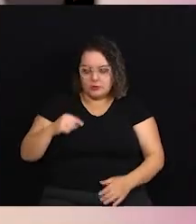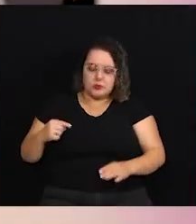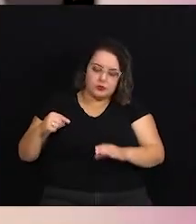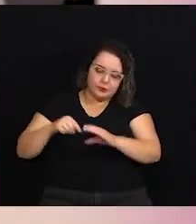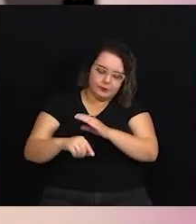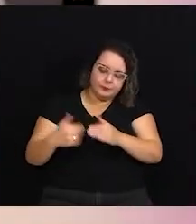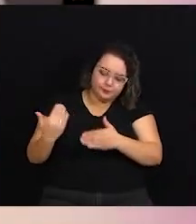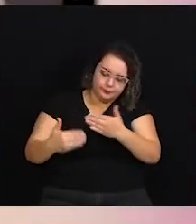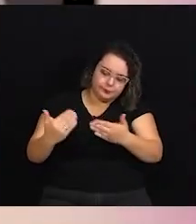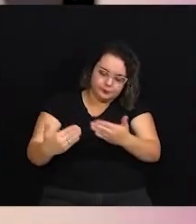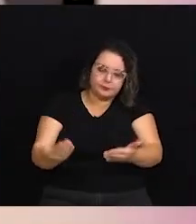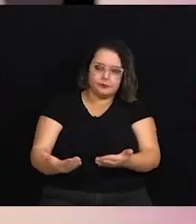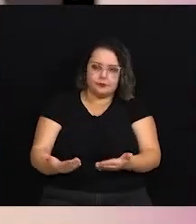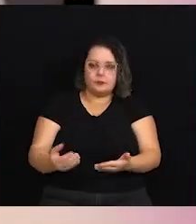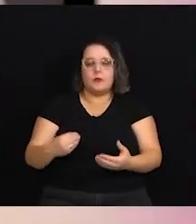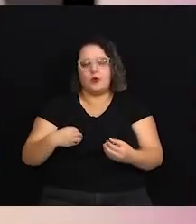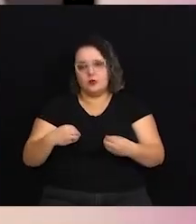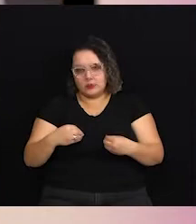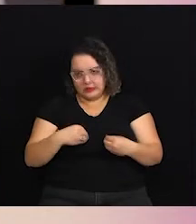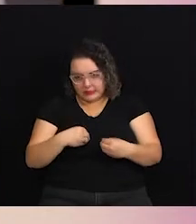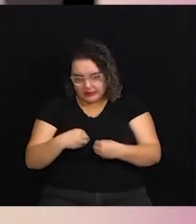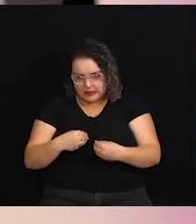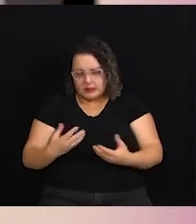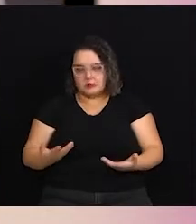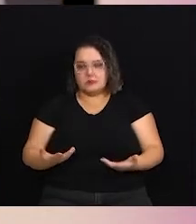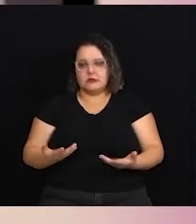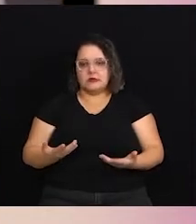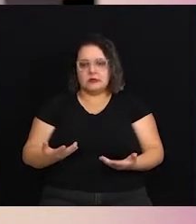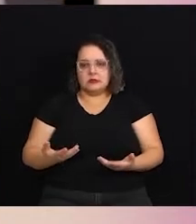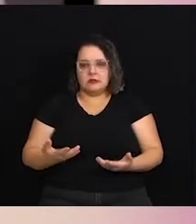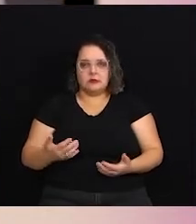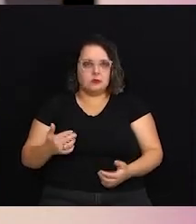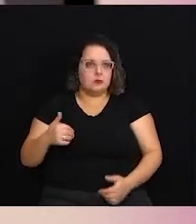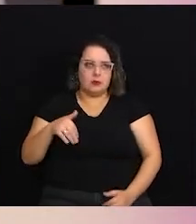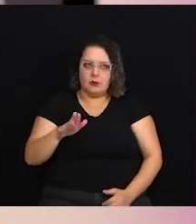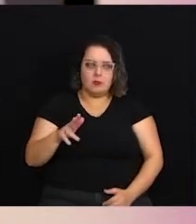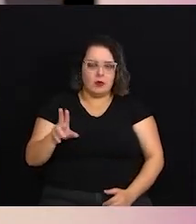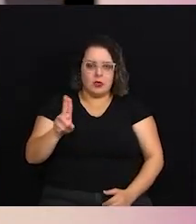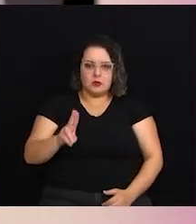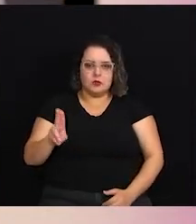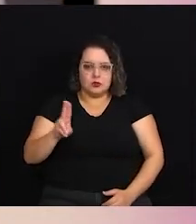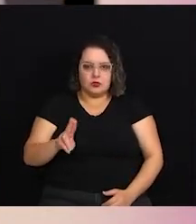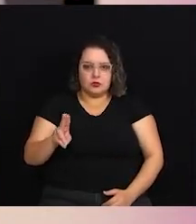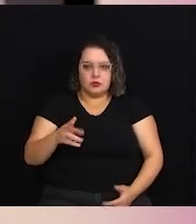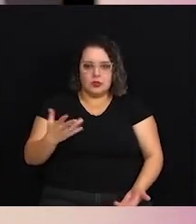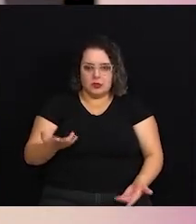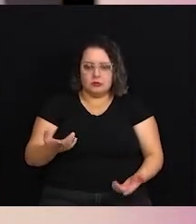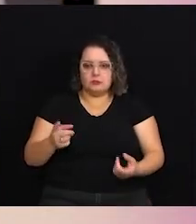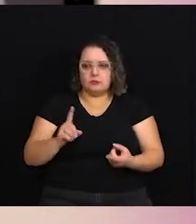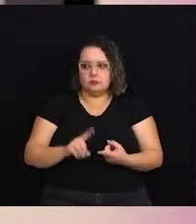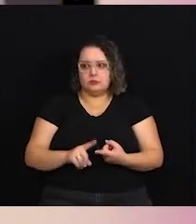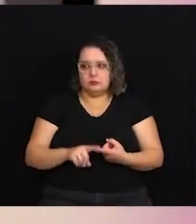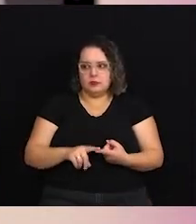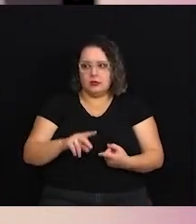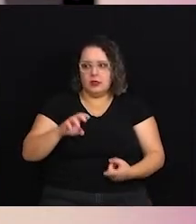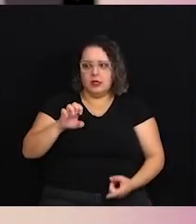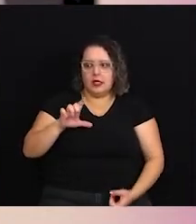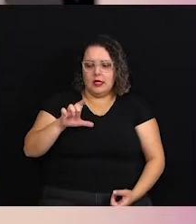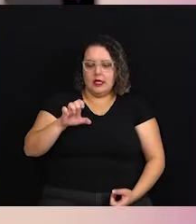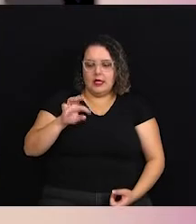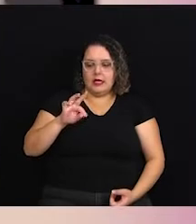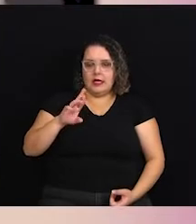com os exames os exames mais utilizados no caso são a